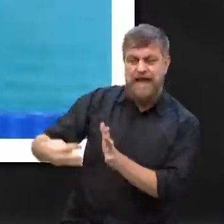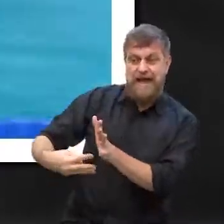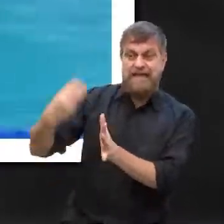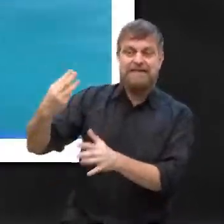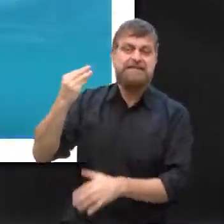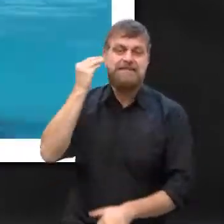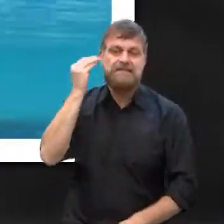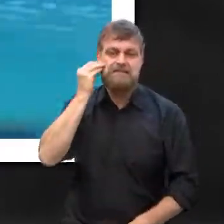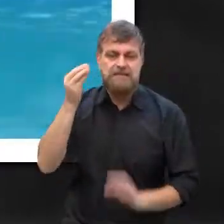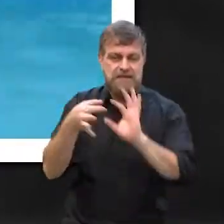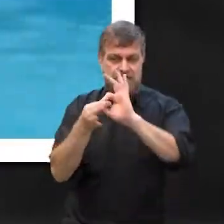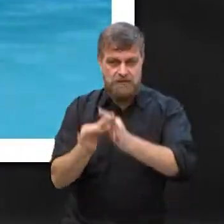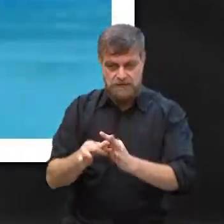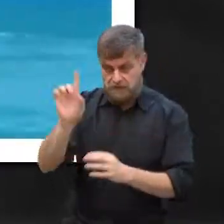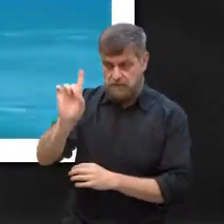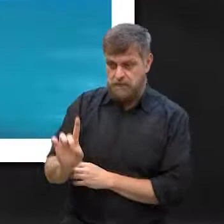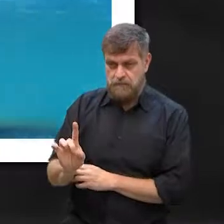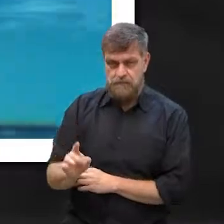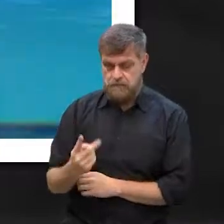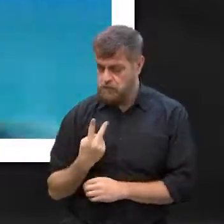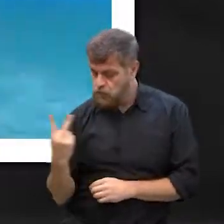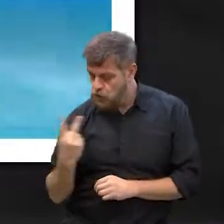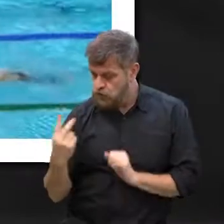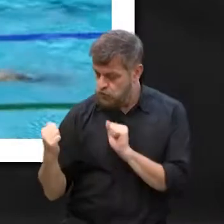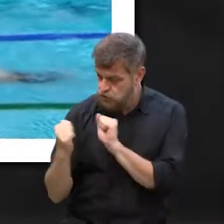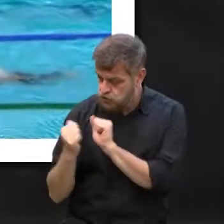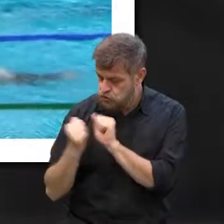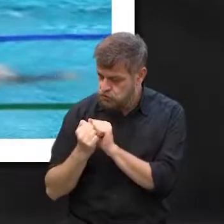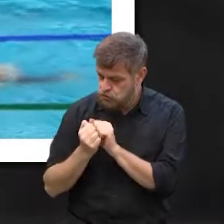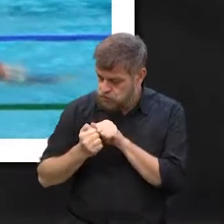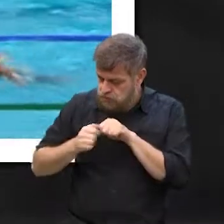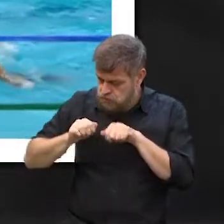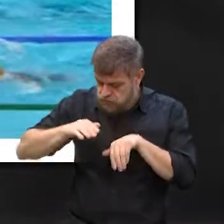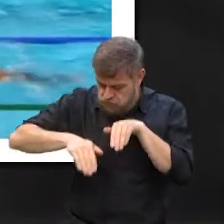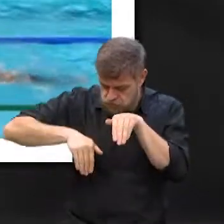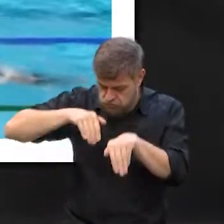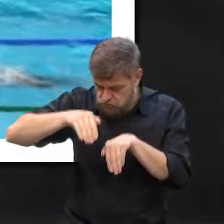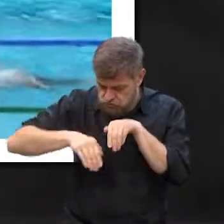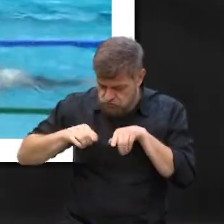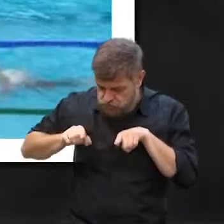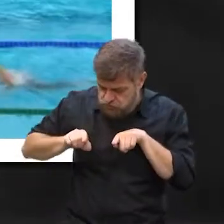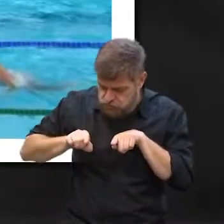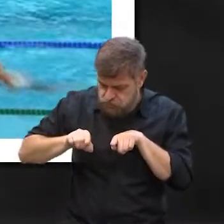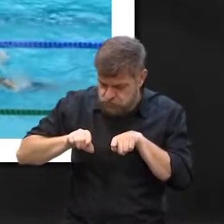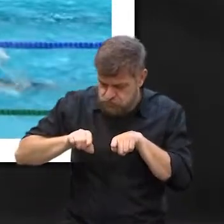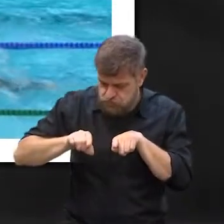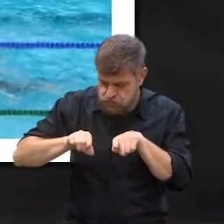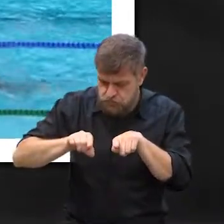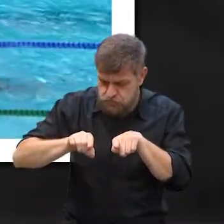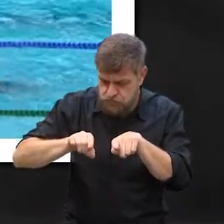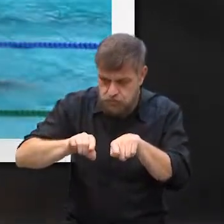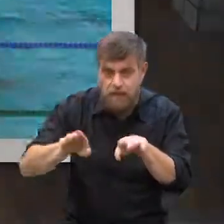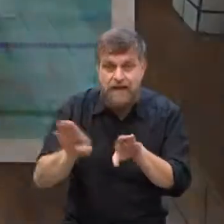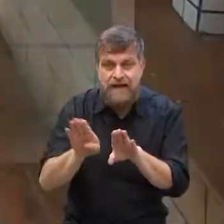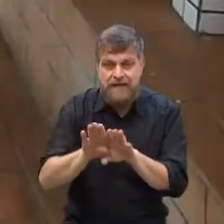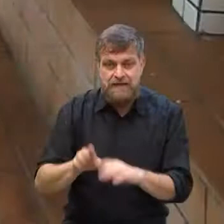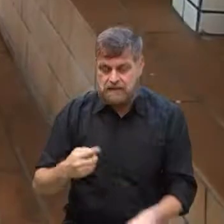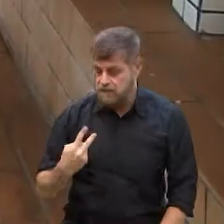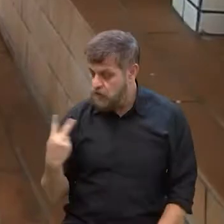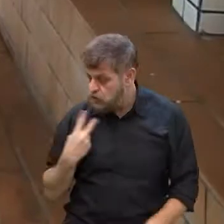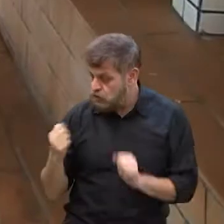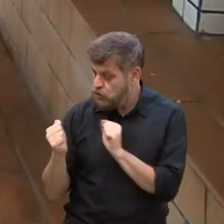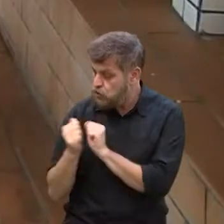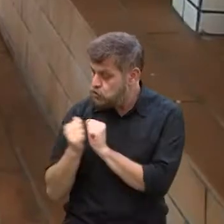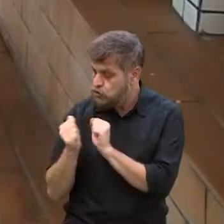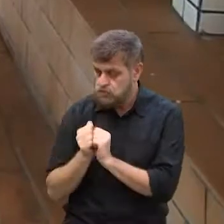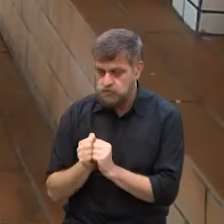terceira Paralimpíada dele. E ali não só pude estar e competir, mas pude nadar um revezamento com o Clodoaldo. A gente pôde ganhar